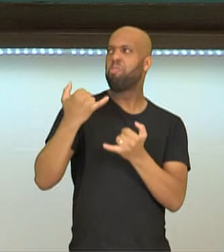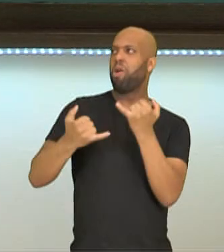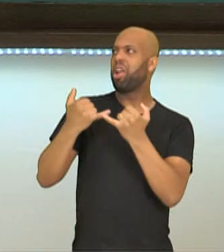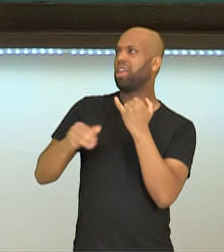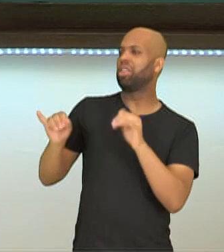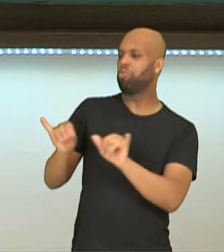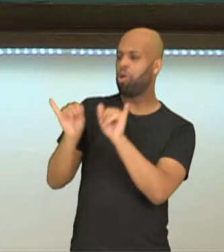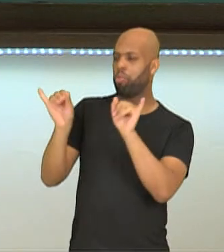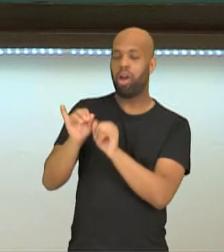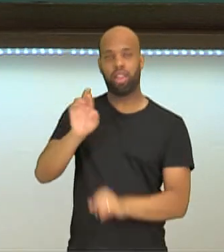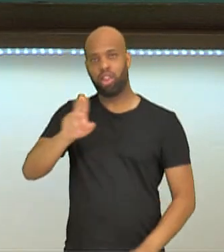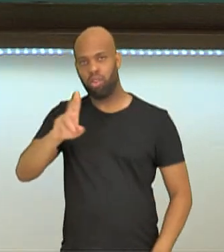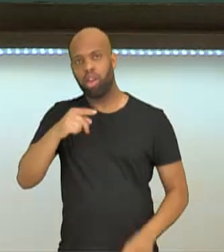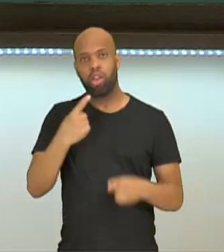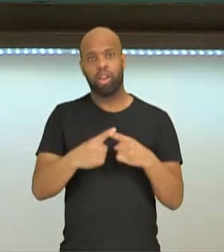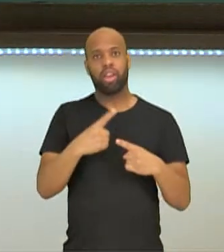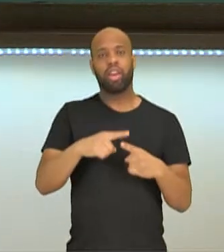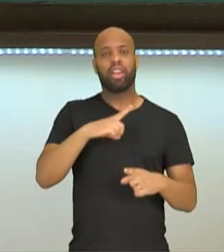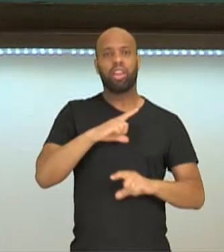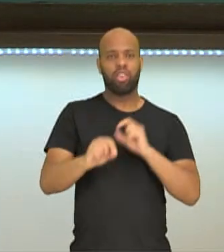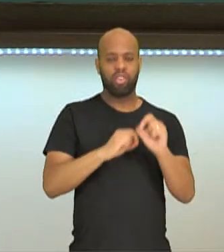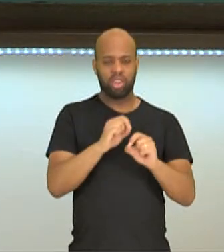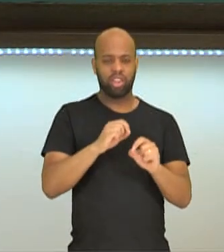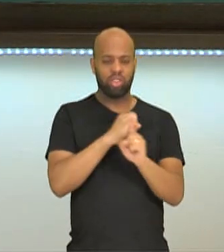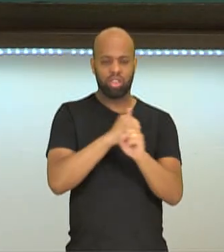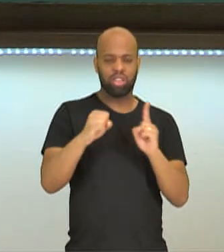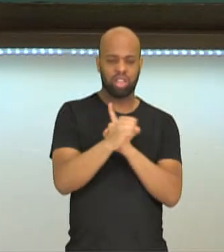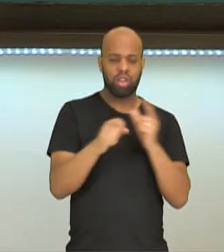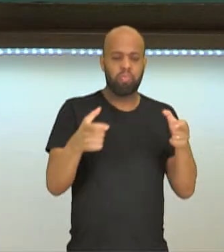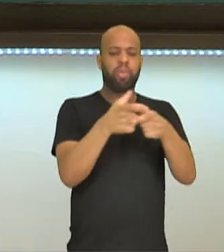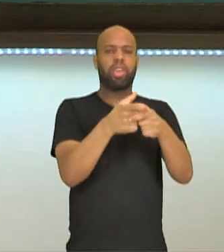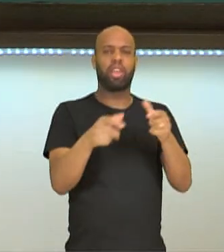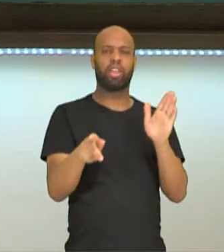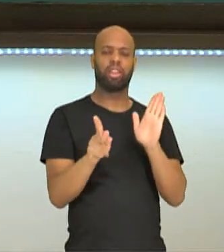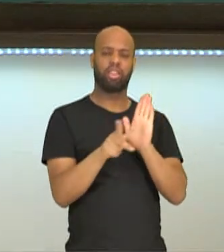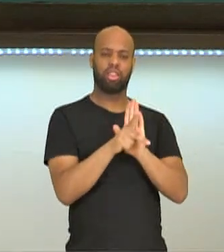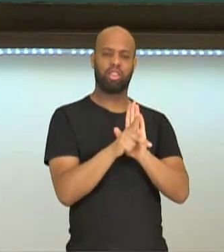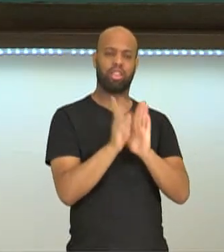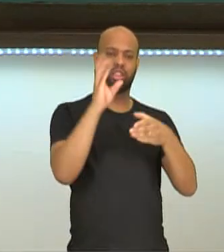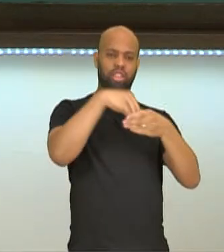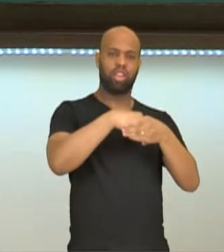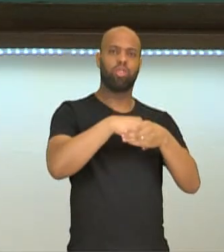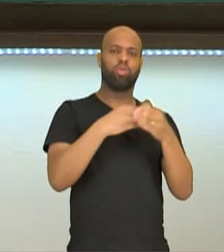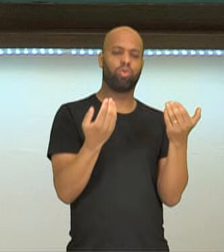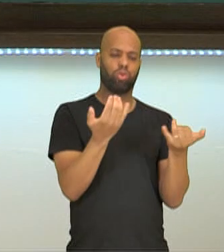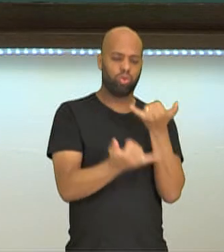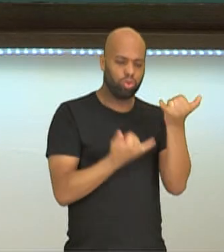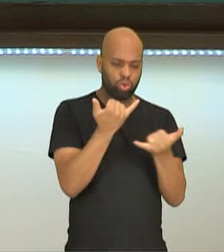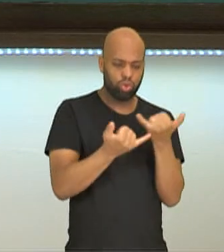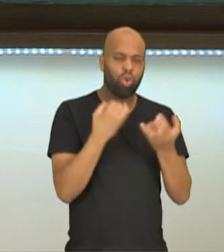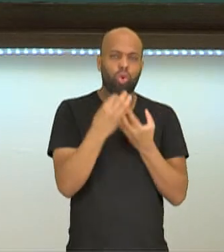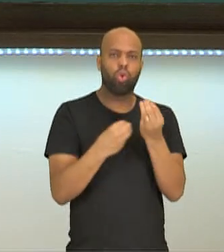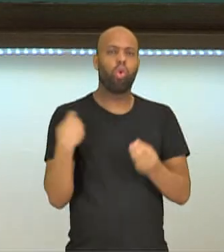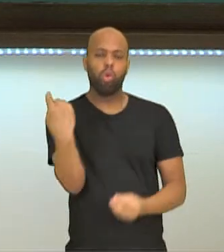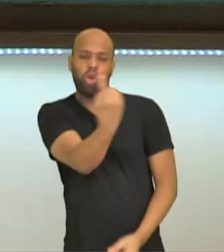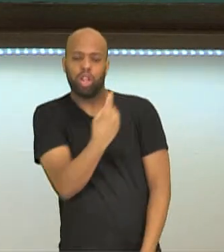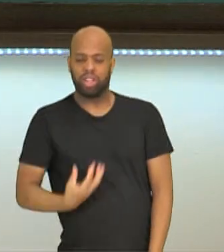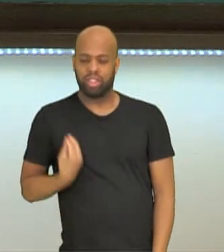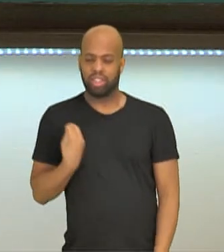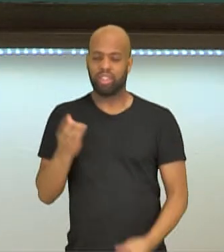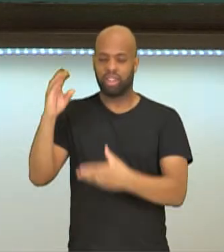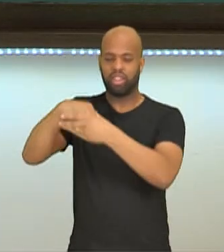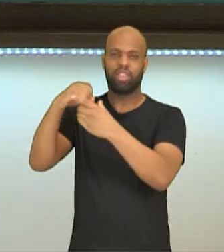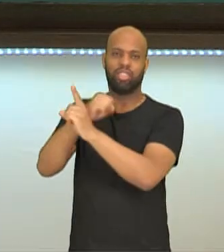trazer para uma mini sociedade dentro do jogo a nossa questão, como nós somos enquanto sociedade, enquanto grupo maior. Às vezes